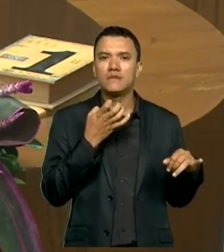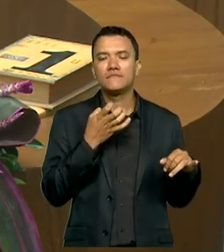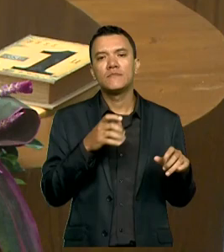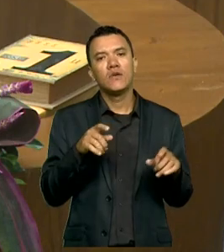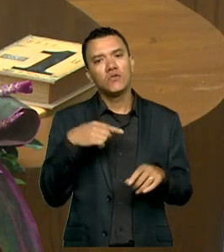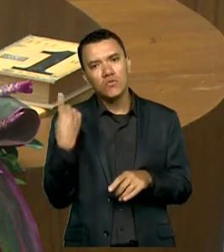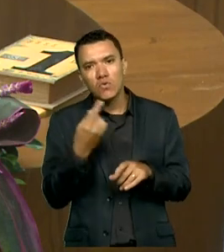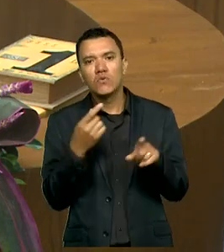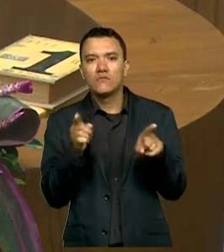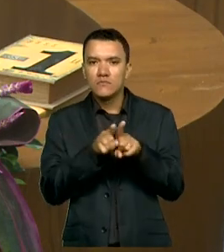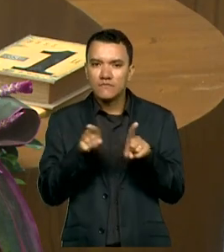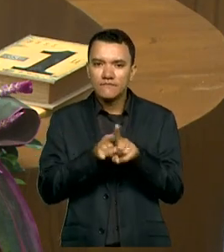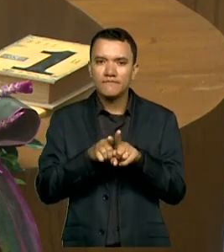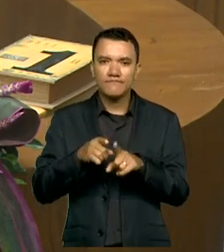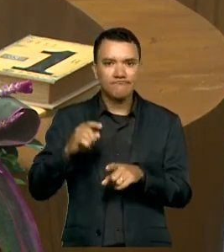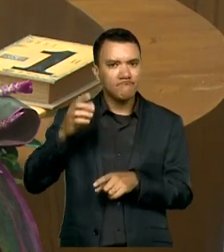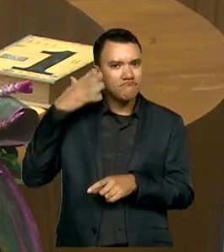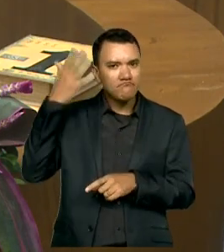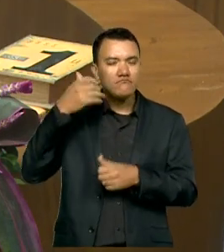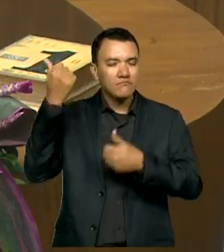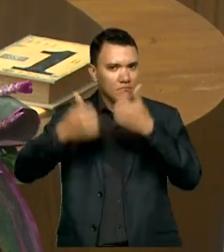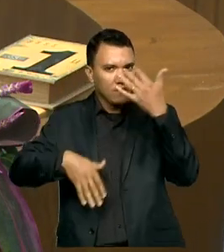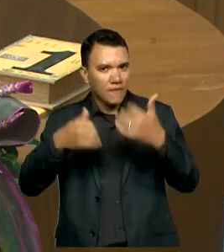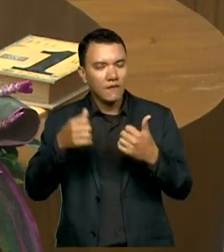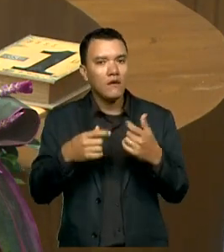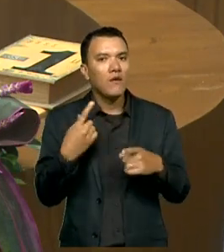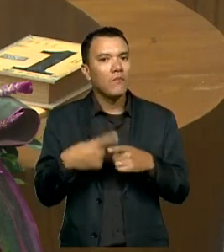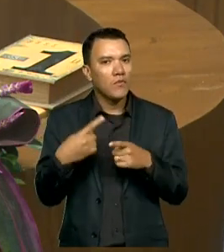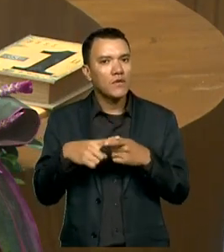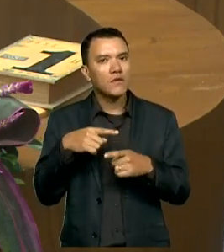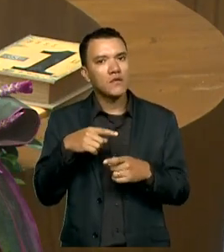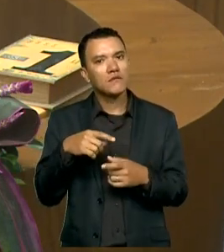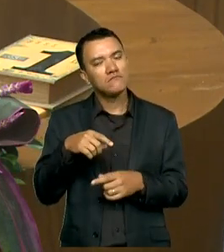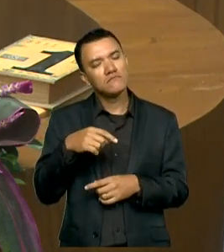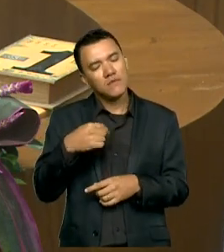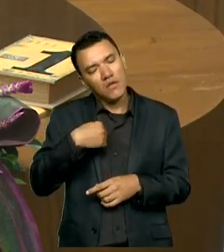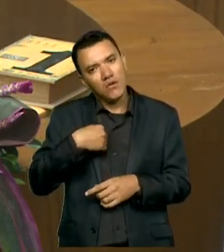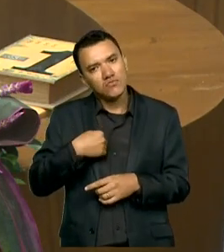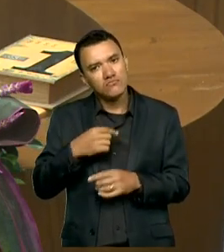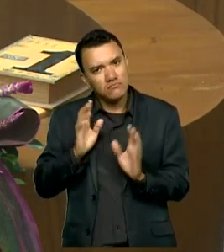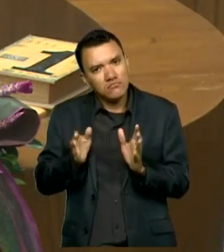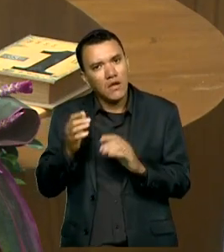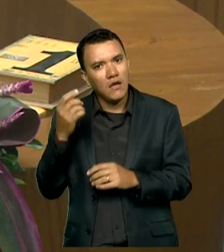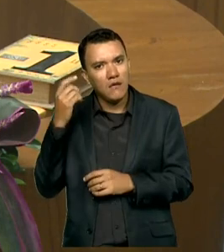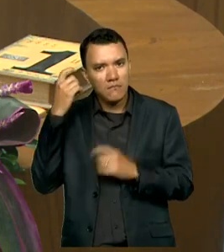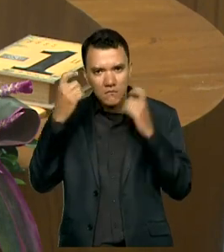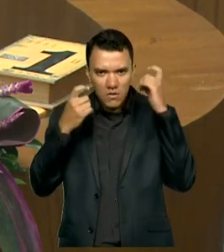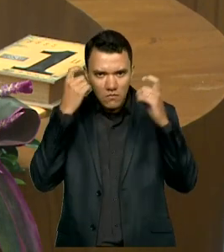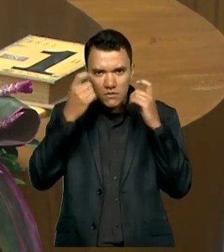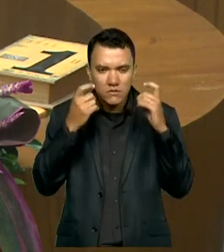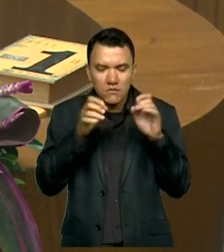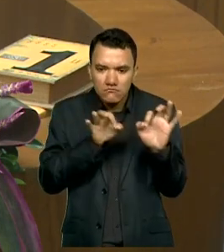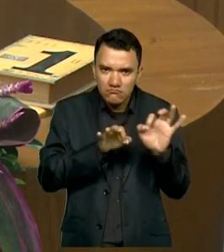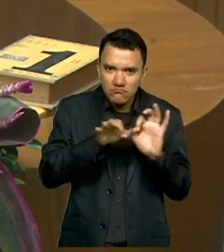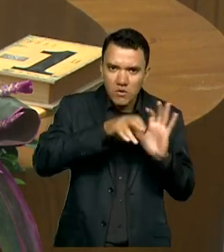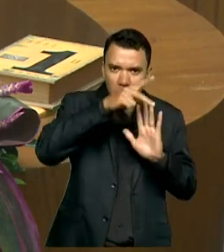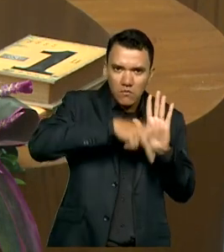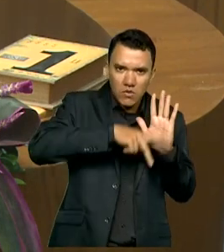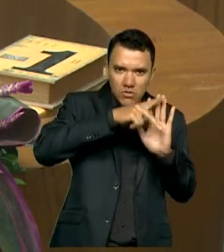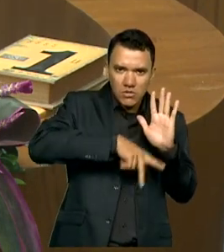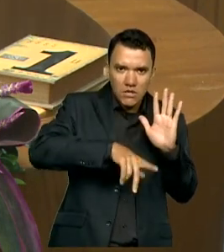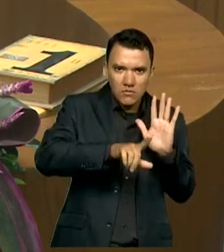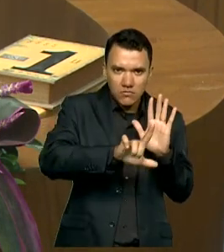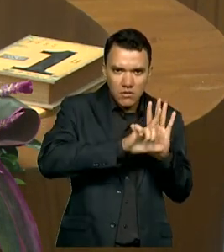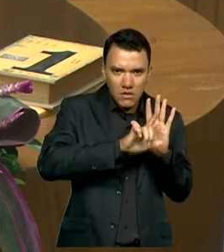porque eu já tive essa preocupação, né, e fiz esse projeto de lei, porque eu via que